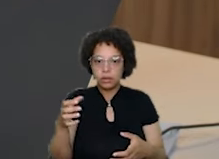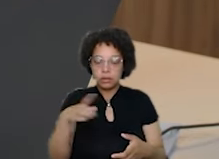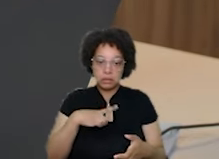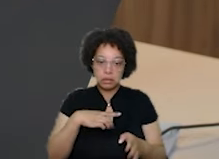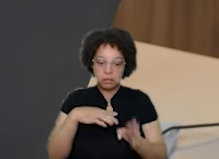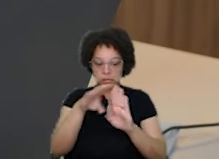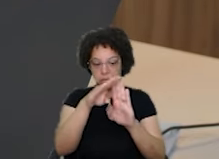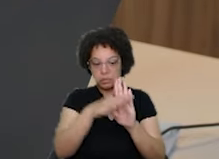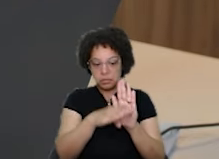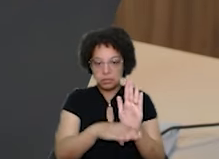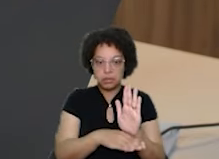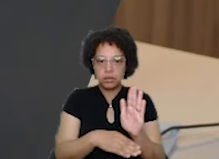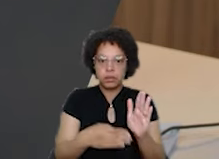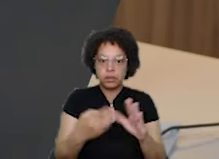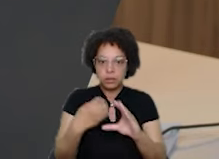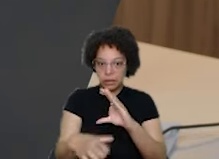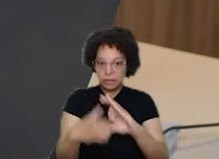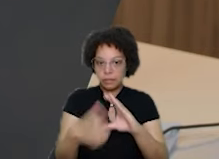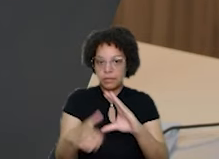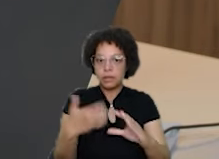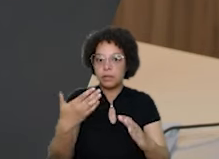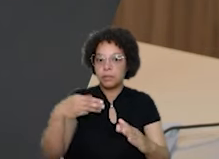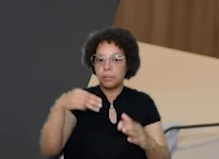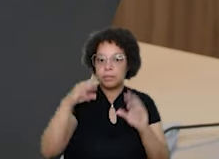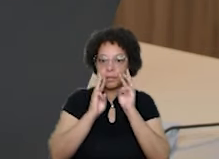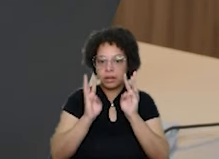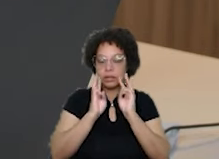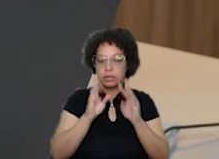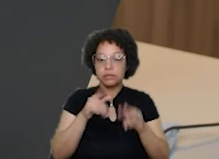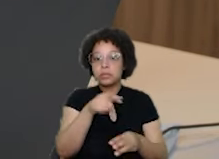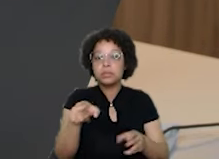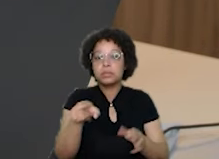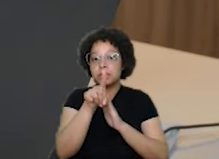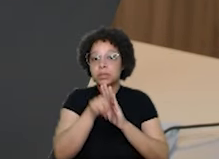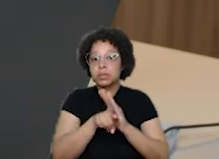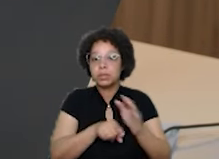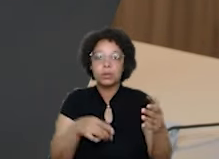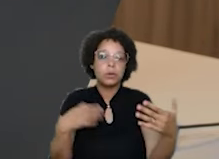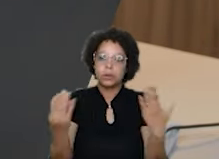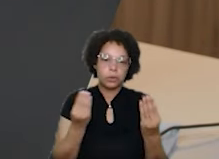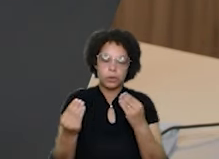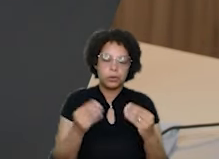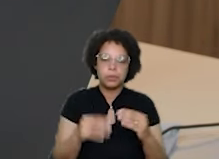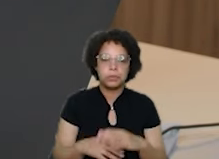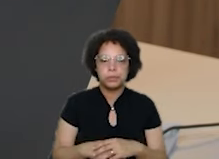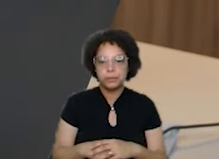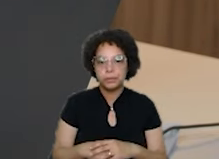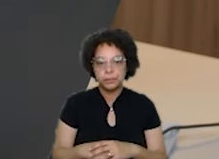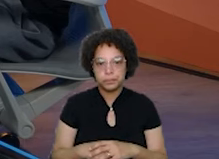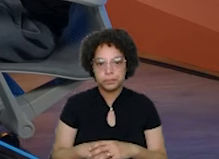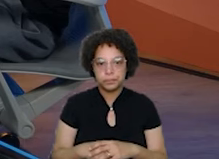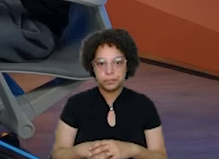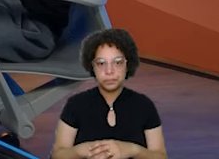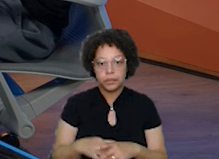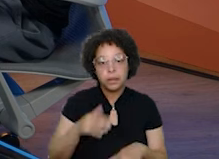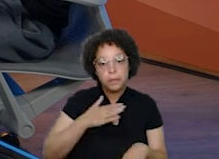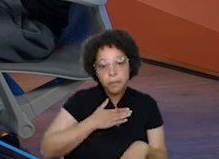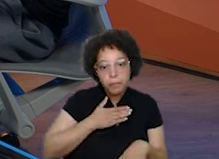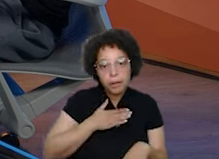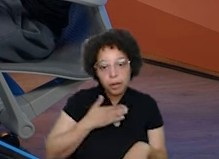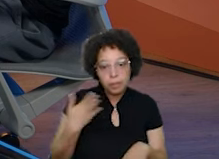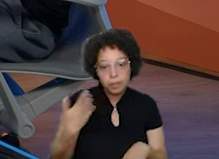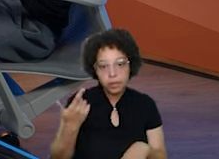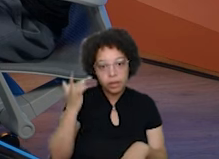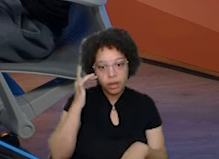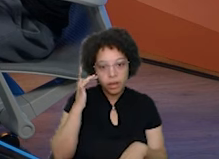e-mail marketing que que qual é a avaliação de vocês sobre essa ferramenta de marketing digital para mim nenhum canal pode ser